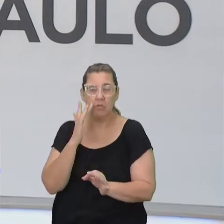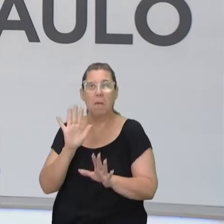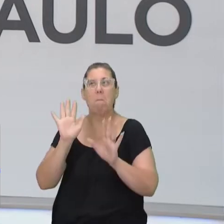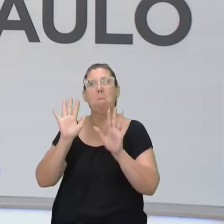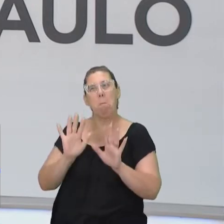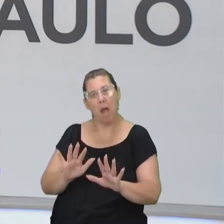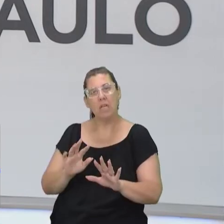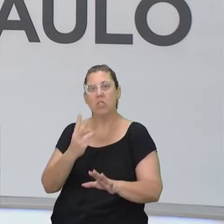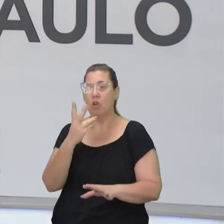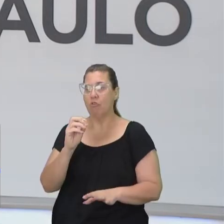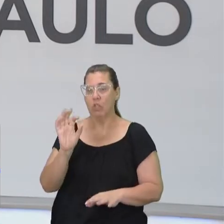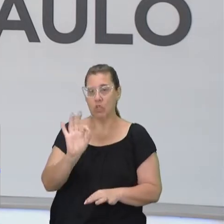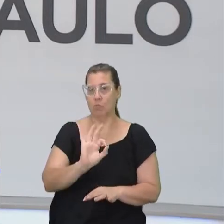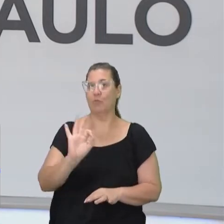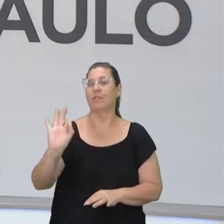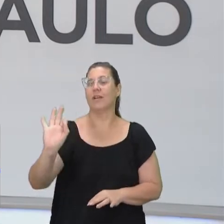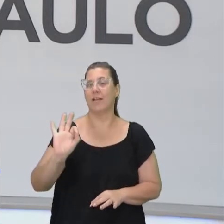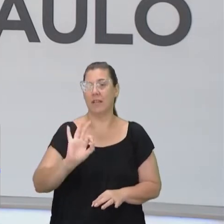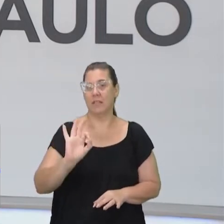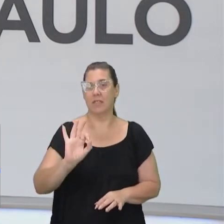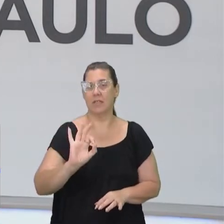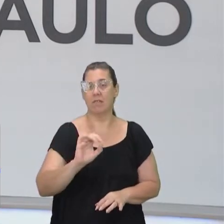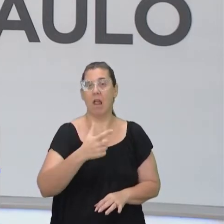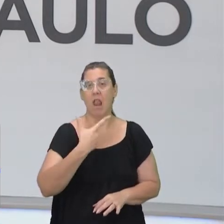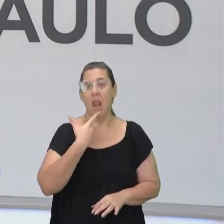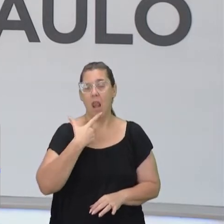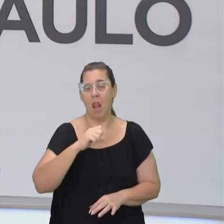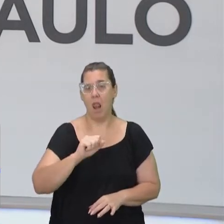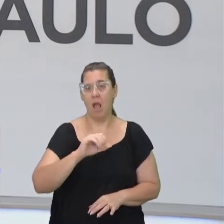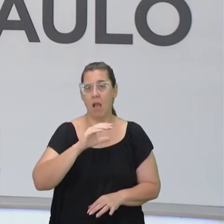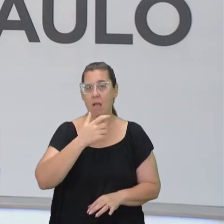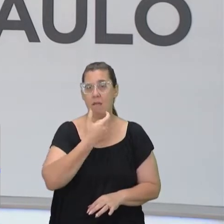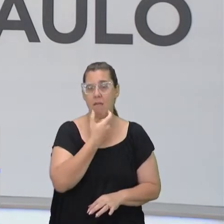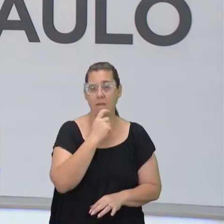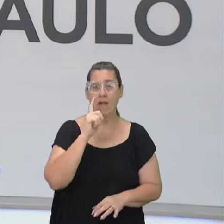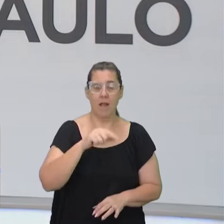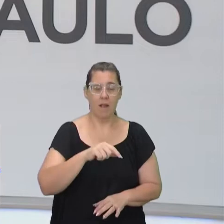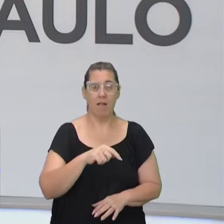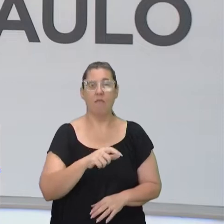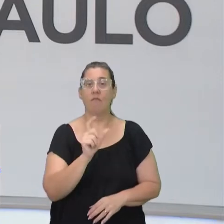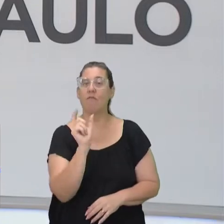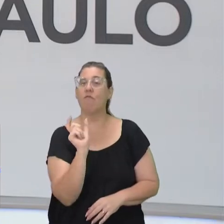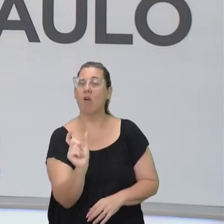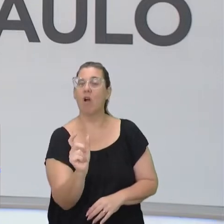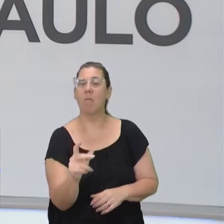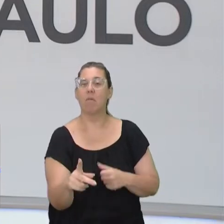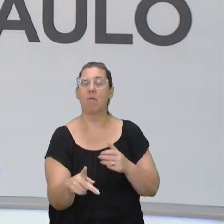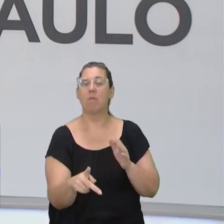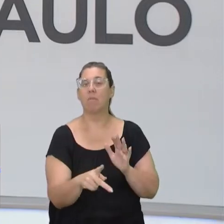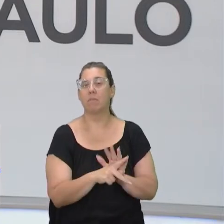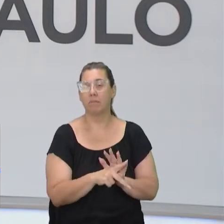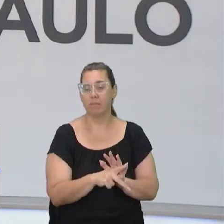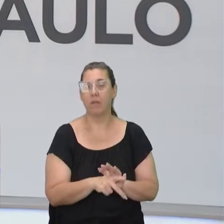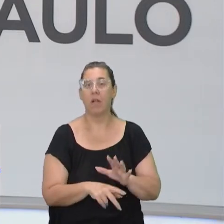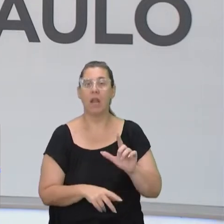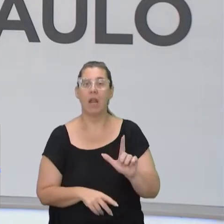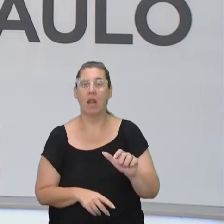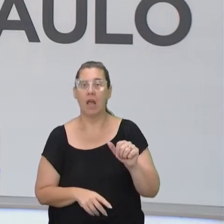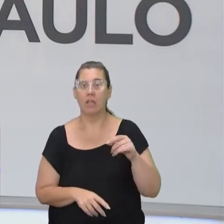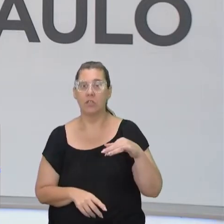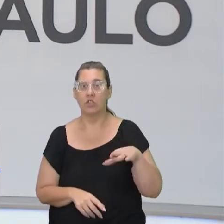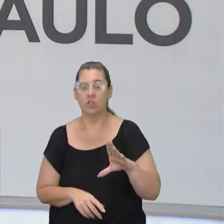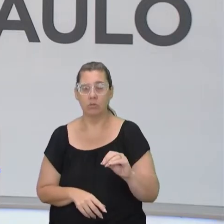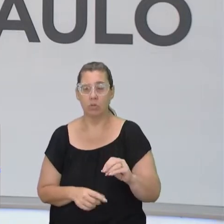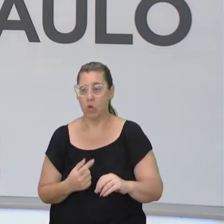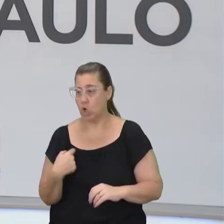dizer que 20% da língua inglesa é vocabulário vindo da língua latina, ou seja, da